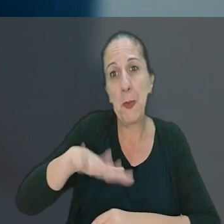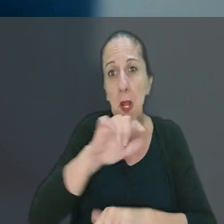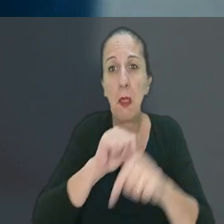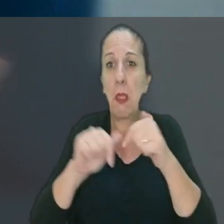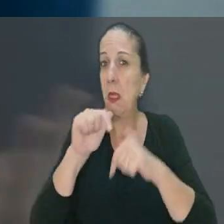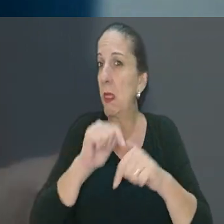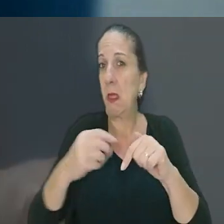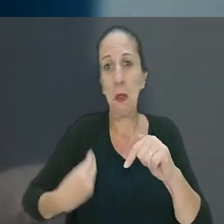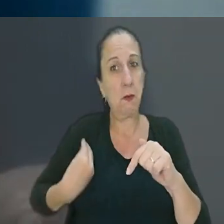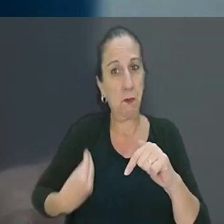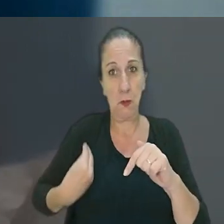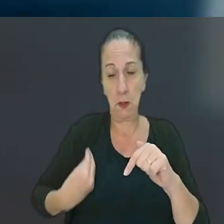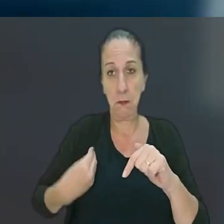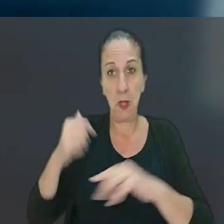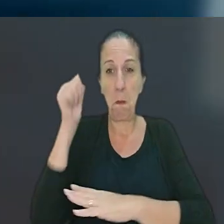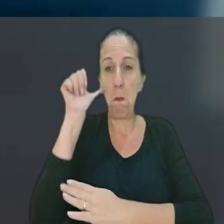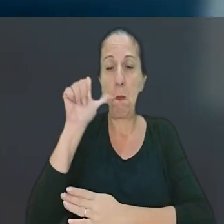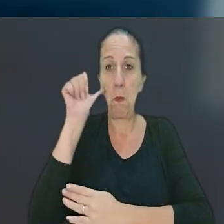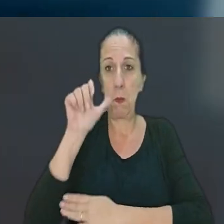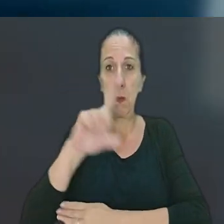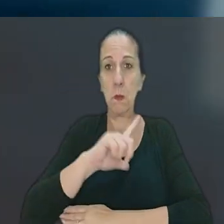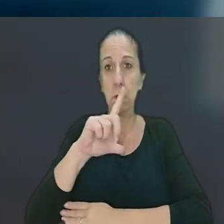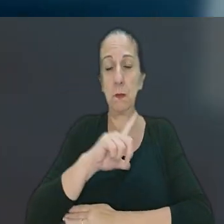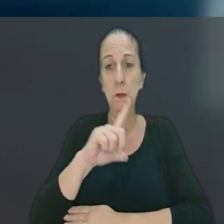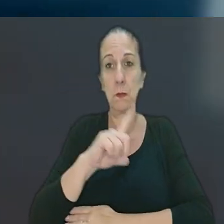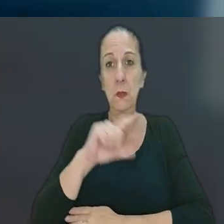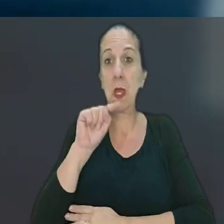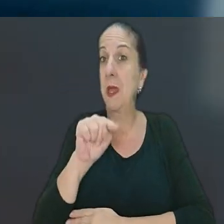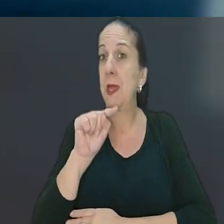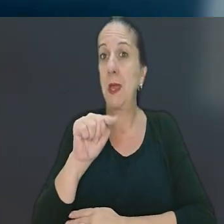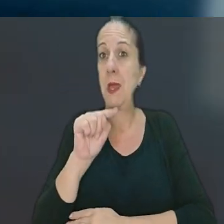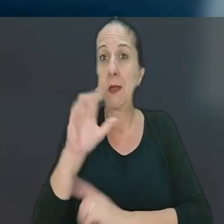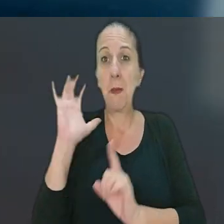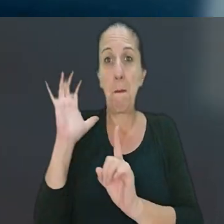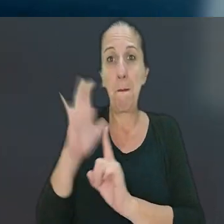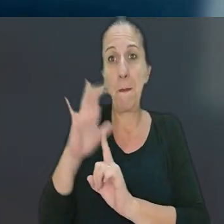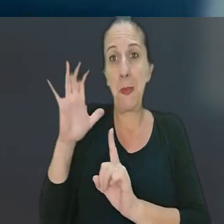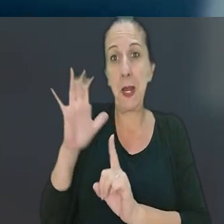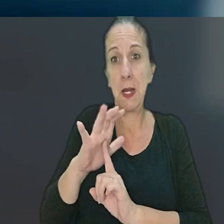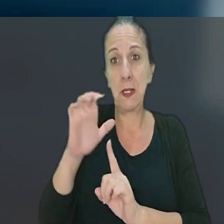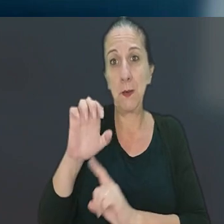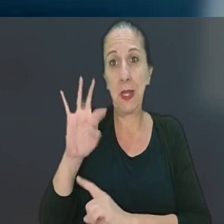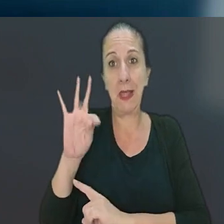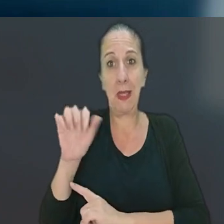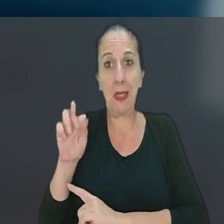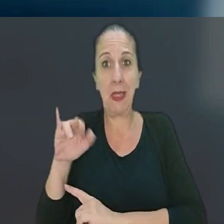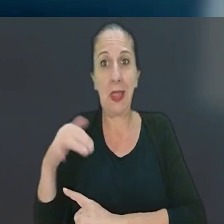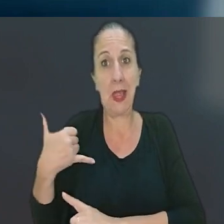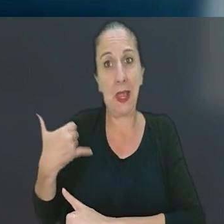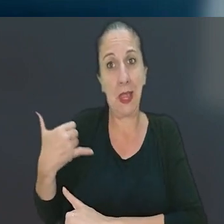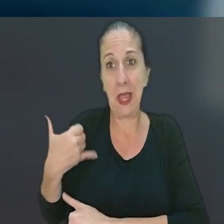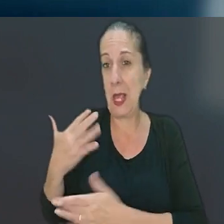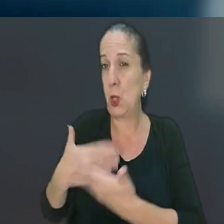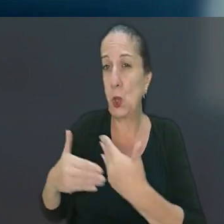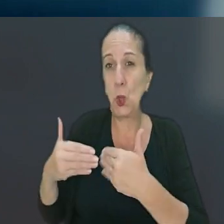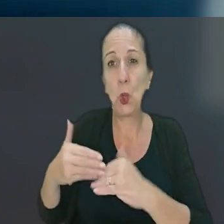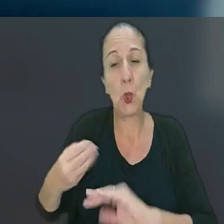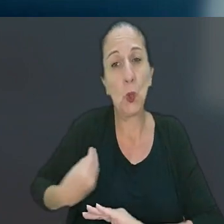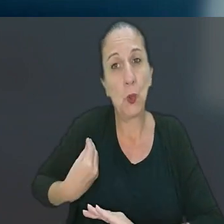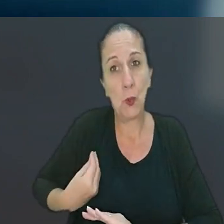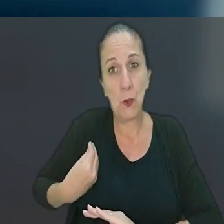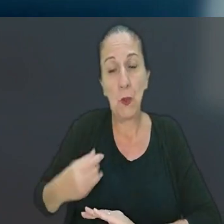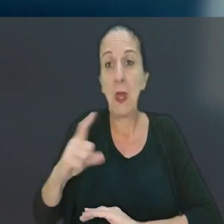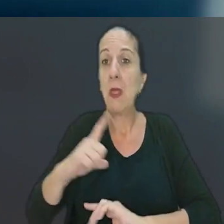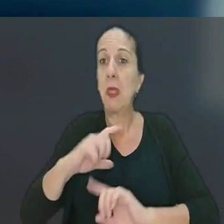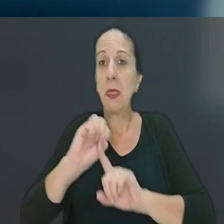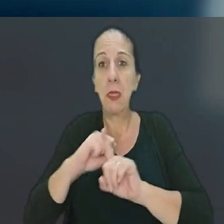de trabalho ou na vida. As mulheres, elas têm essa pressão etária durante toda a vida,